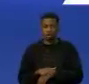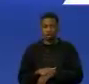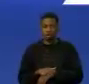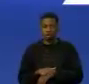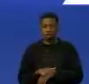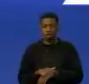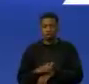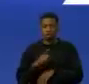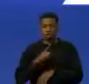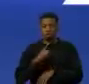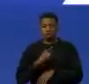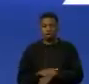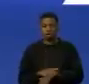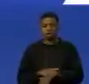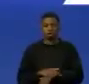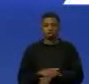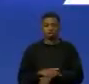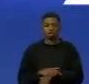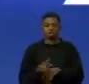que gêmeas